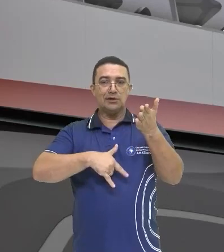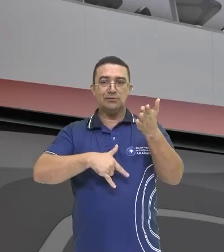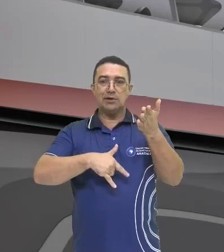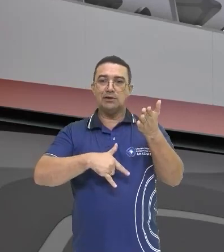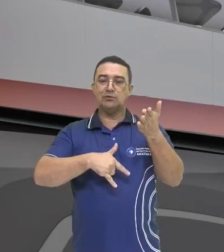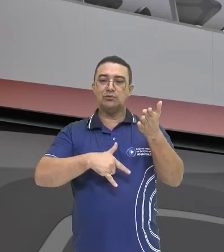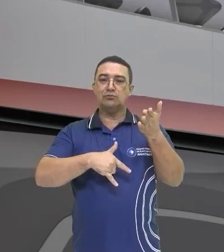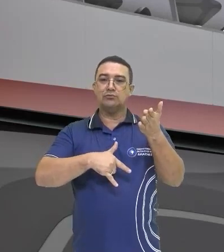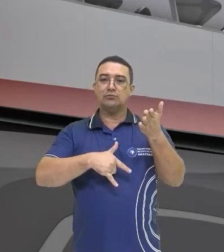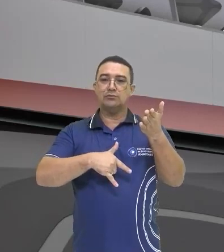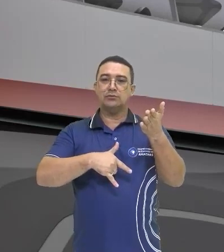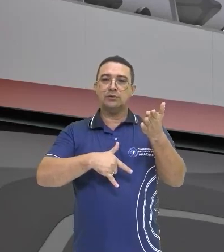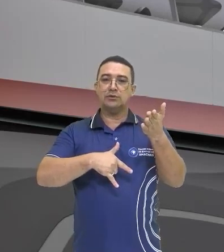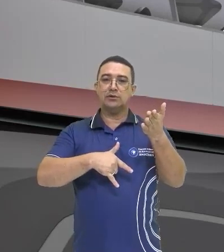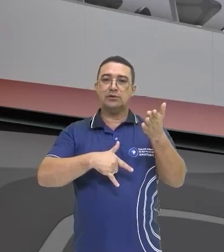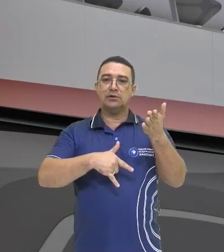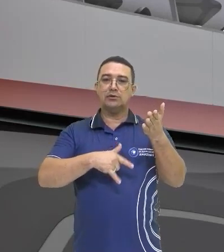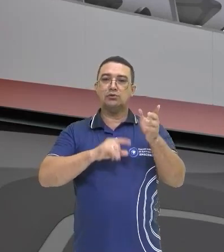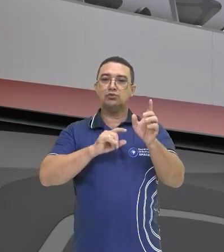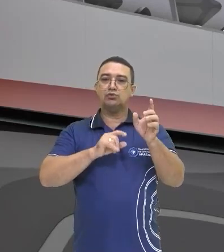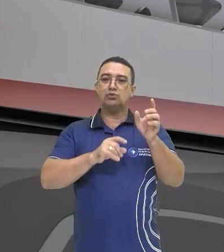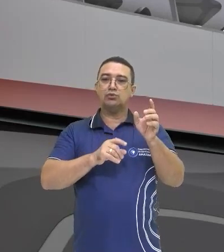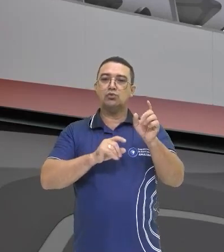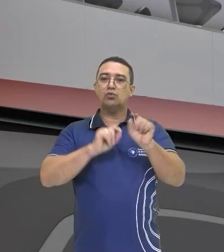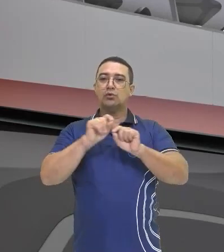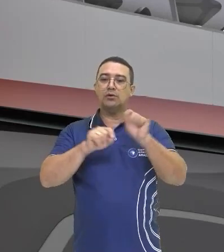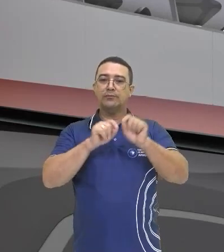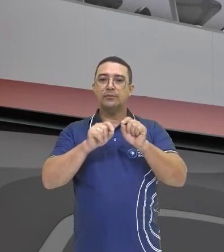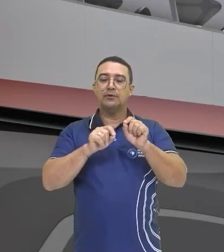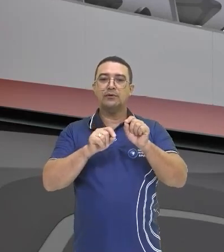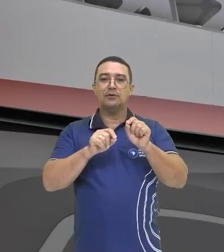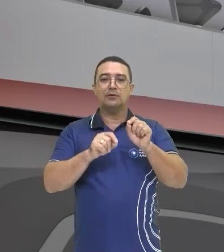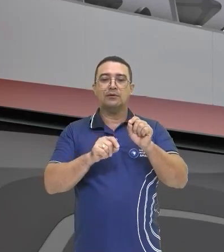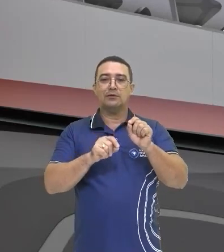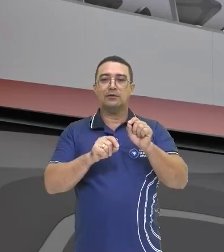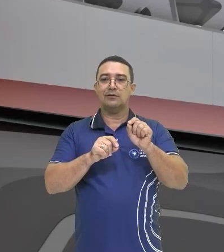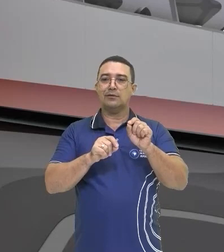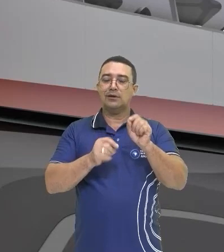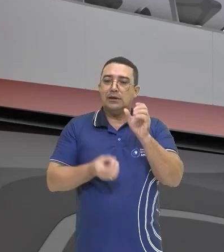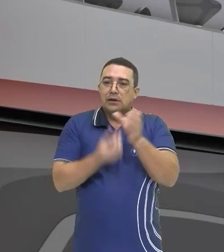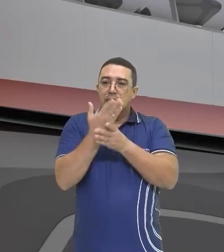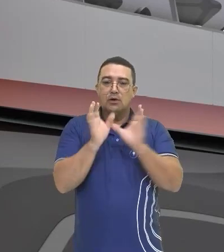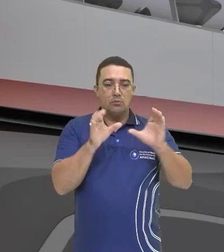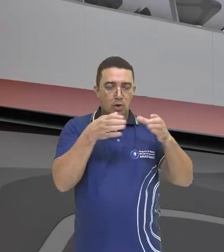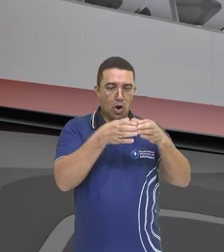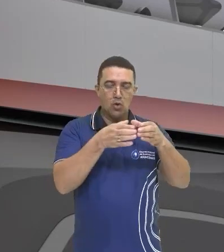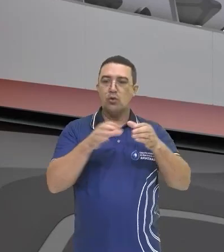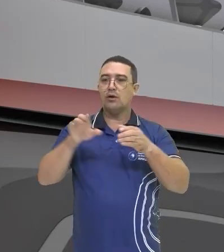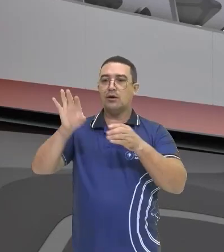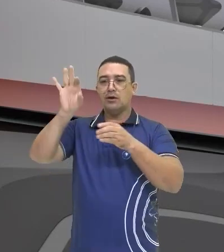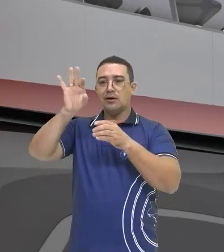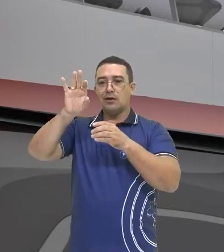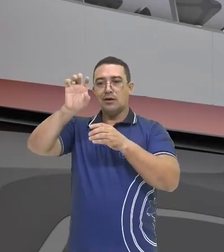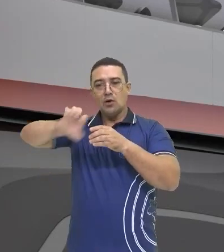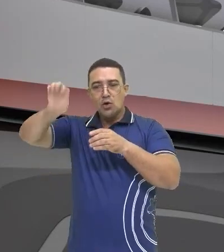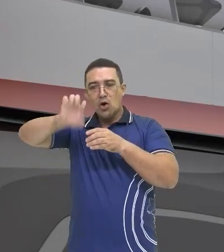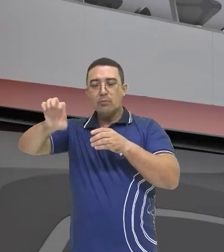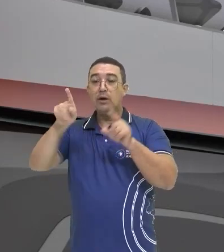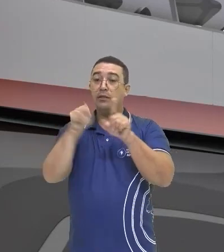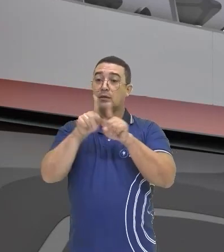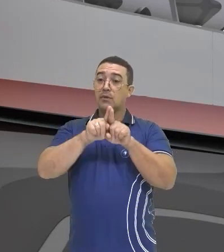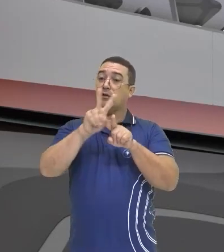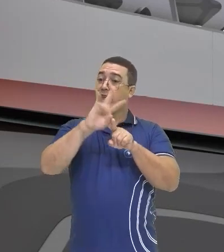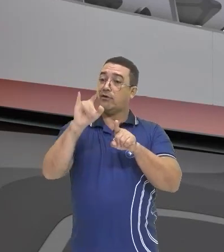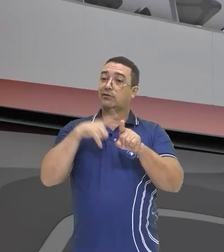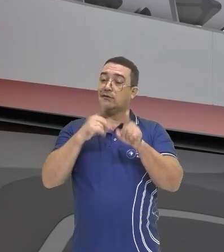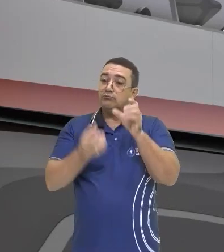que cria e institucionaliza o Bloco Econômico União Europeia. A gente vai ter também a